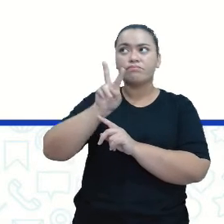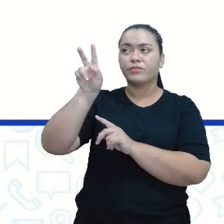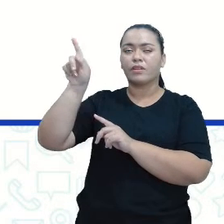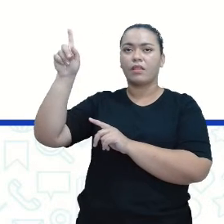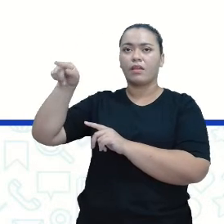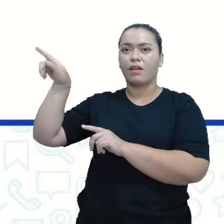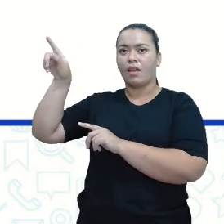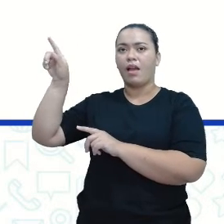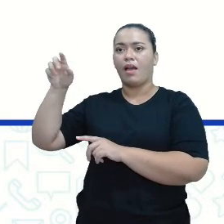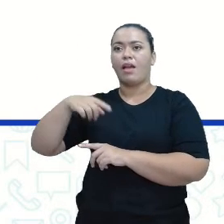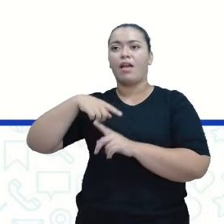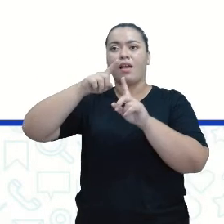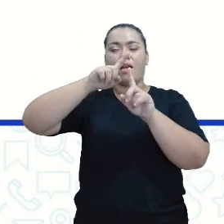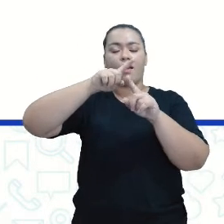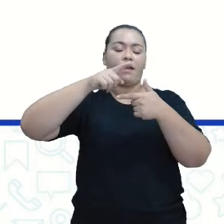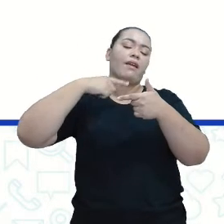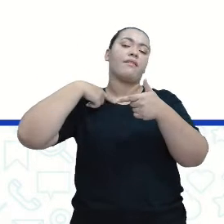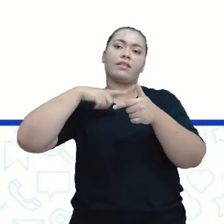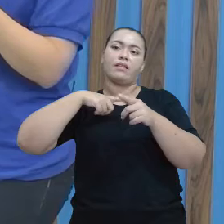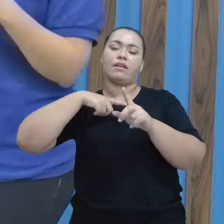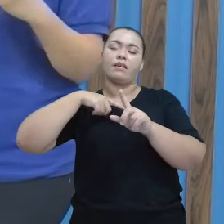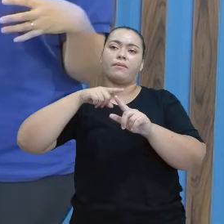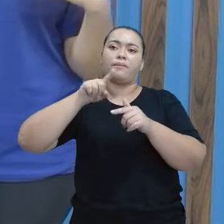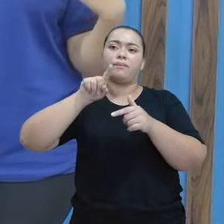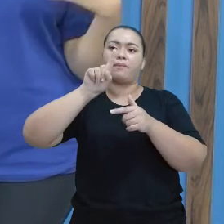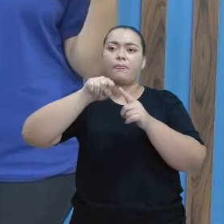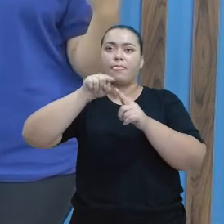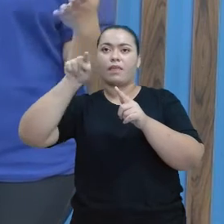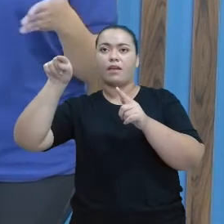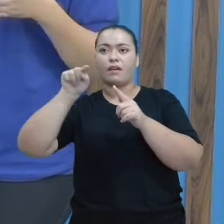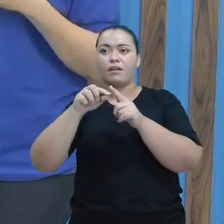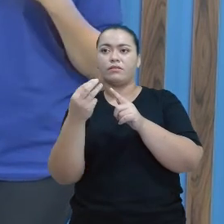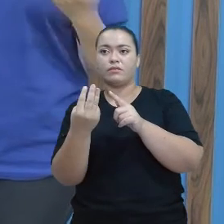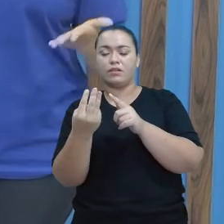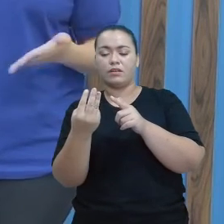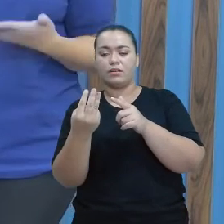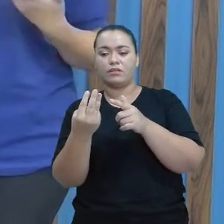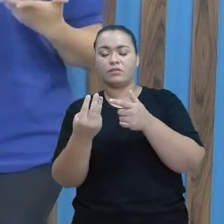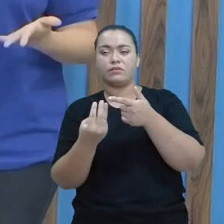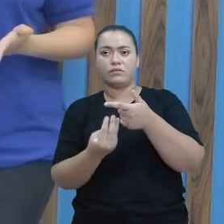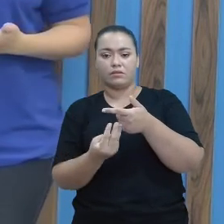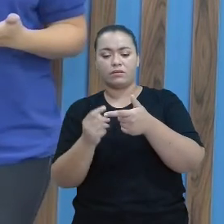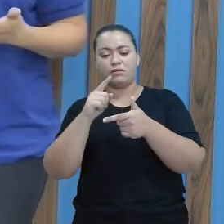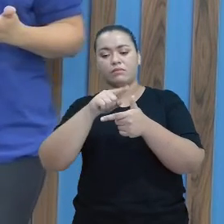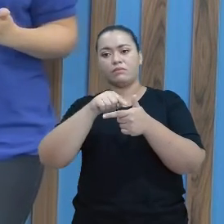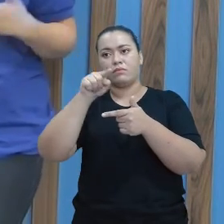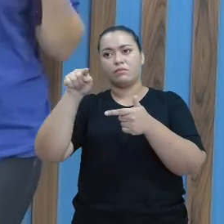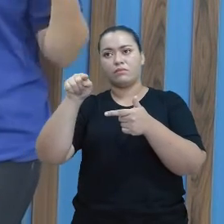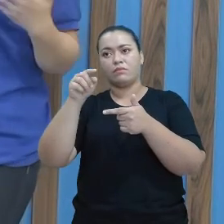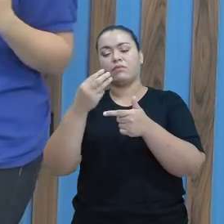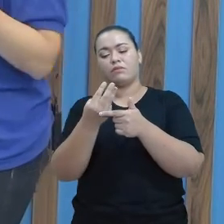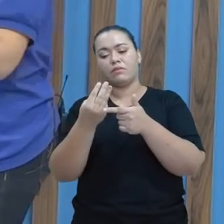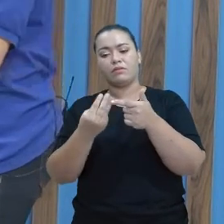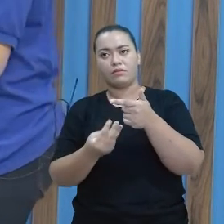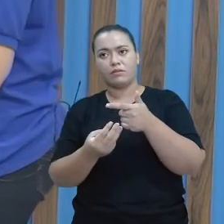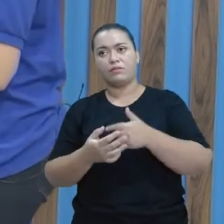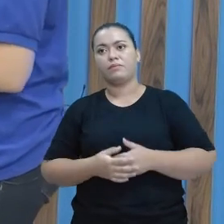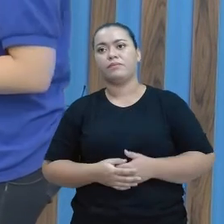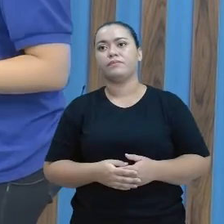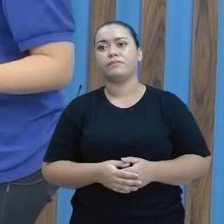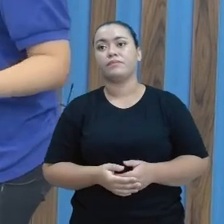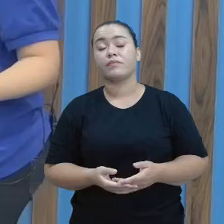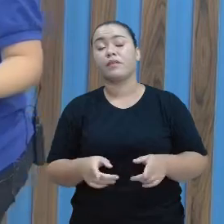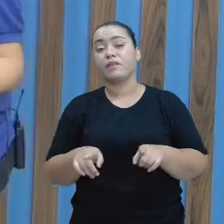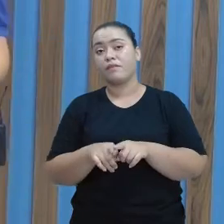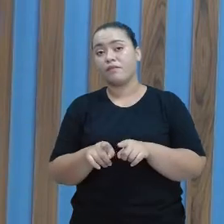em cadeia de conteúdos, né? Aí a gente coloca em prática a ideia da igualdade entre as frações, né? E aí a gente vai fazer